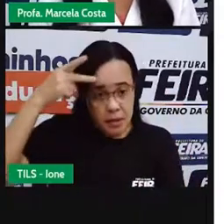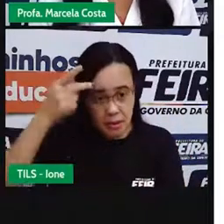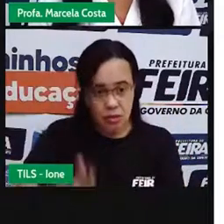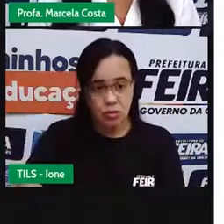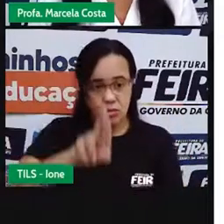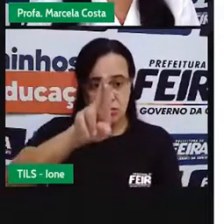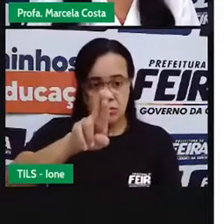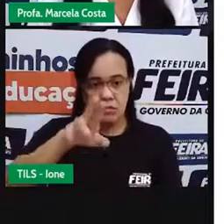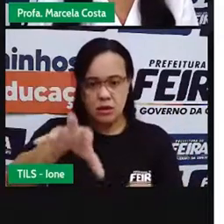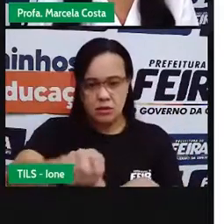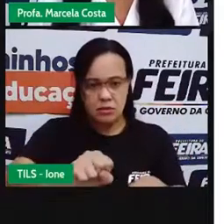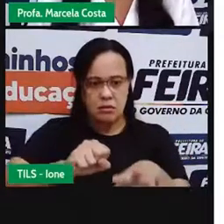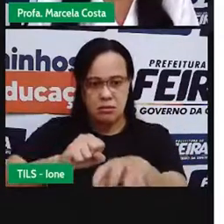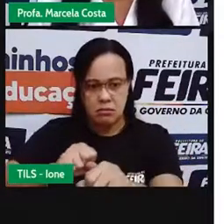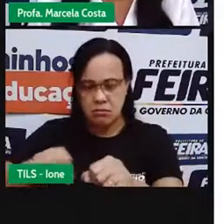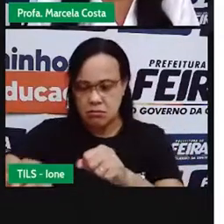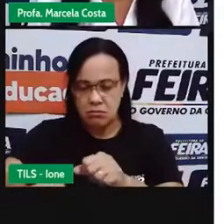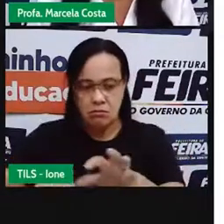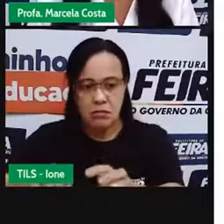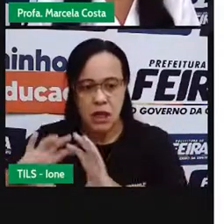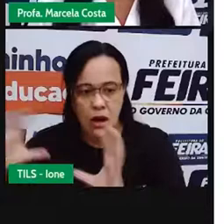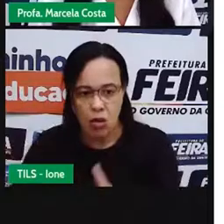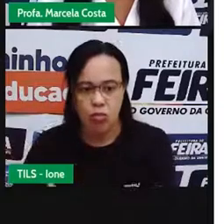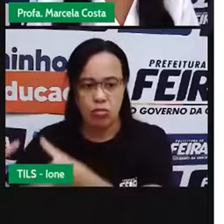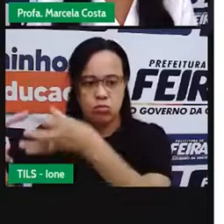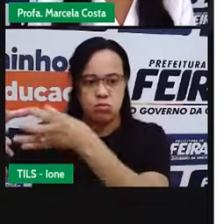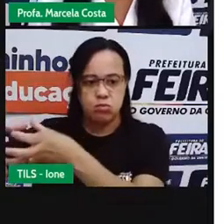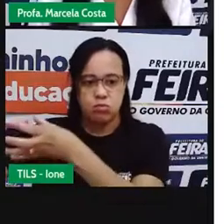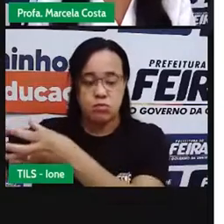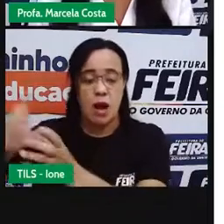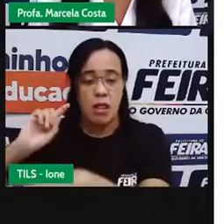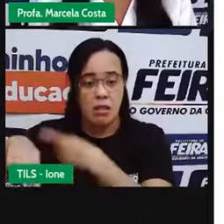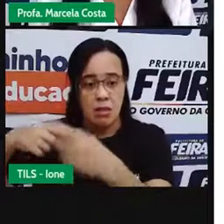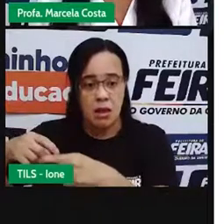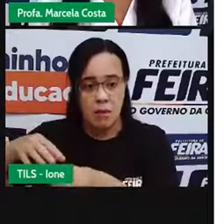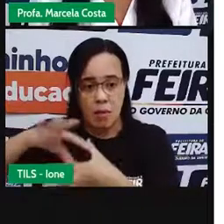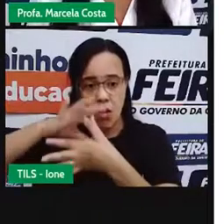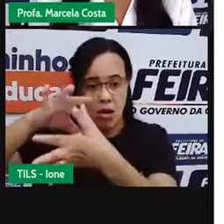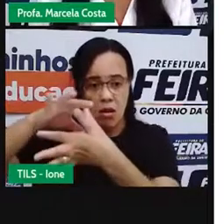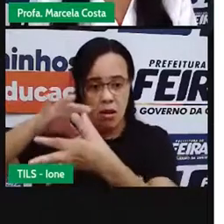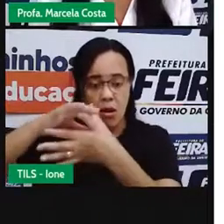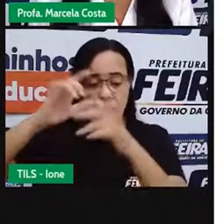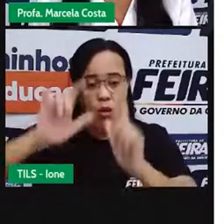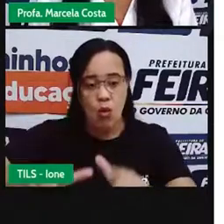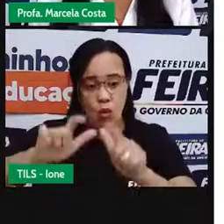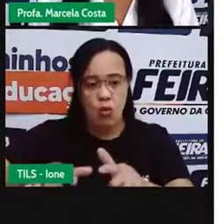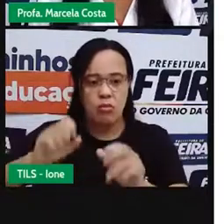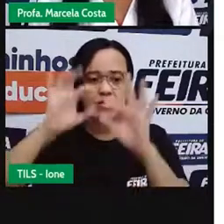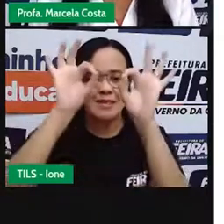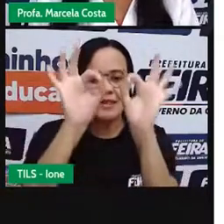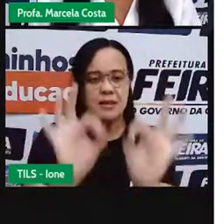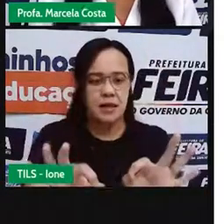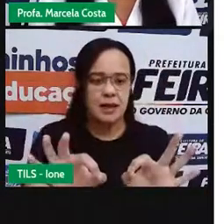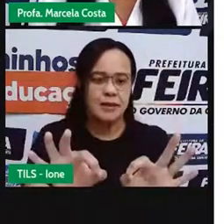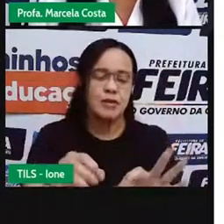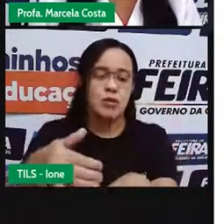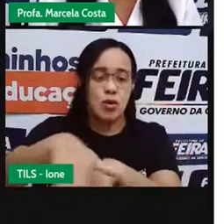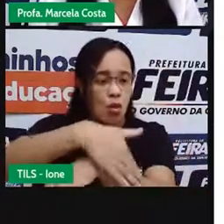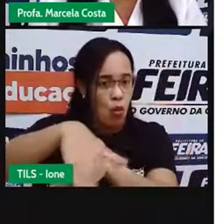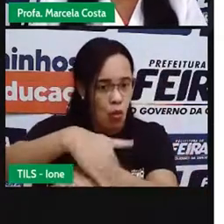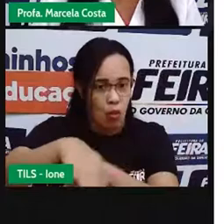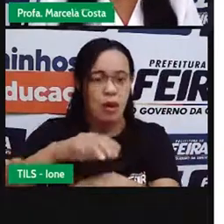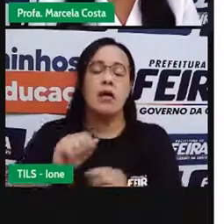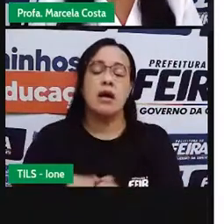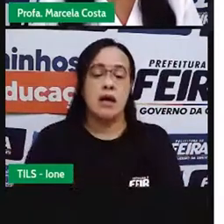coletores, que são aqueles trabalhadores que estão ali, que passam ali nas ruas, junto com